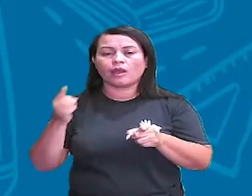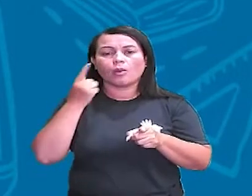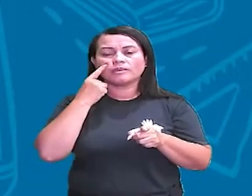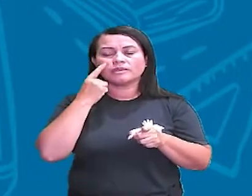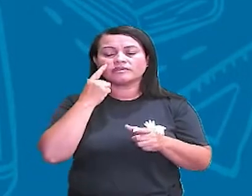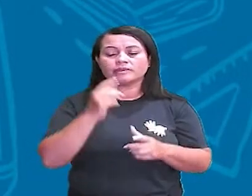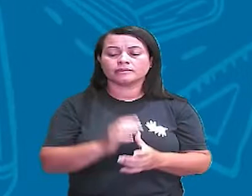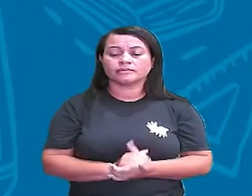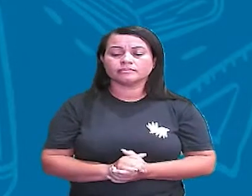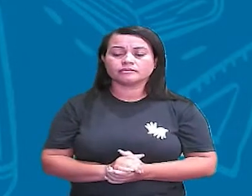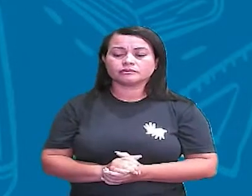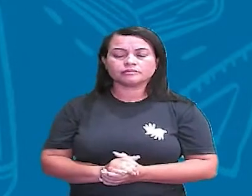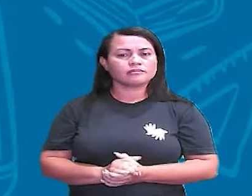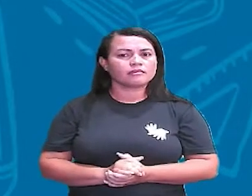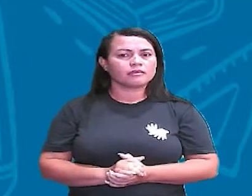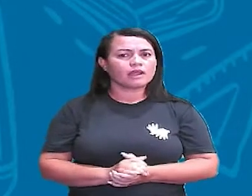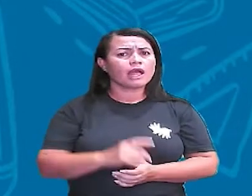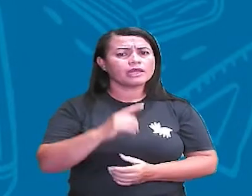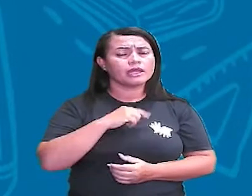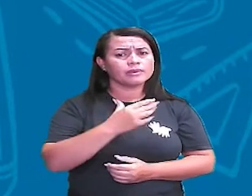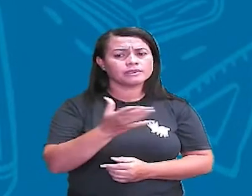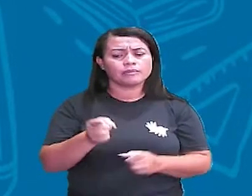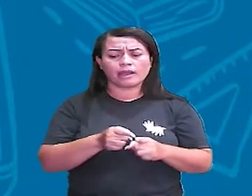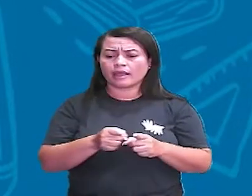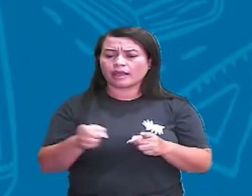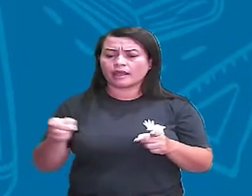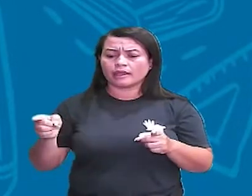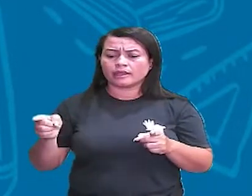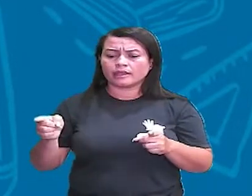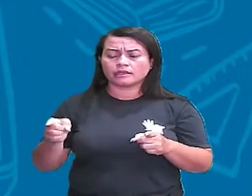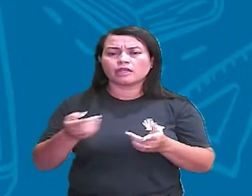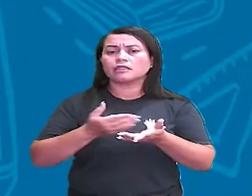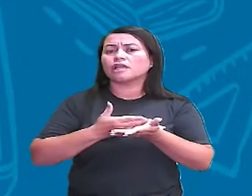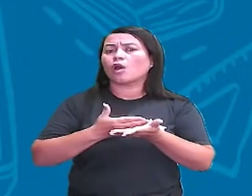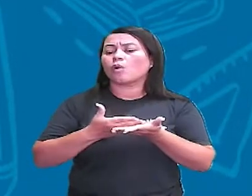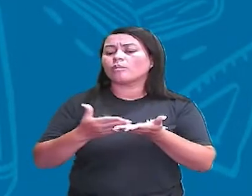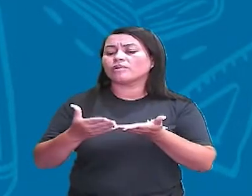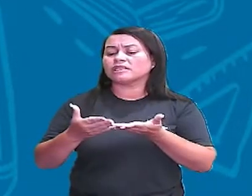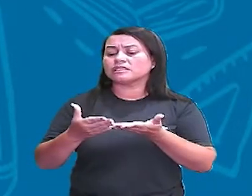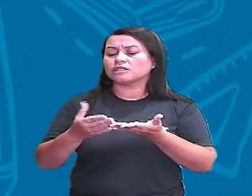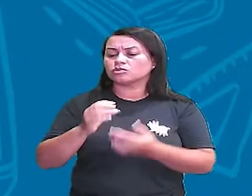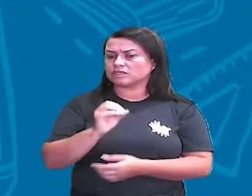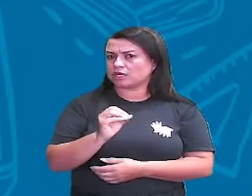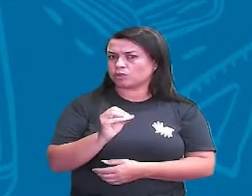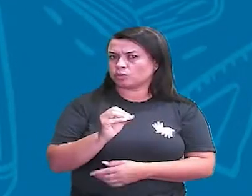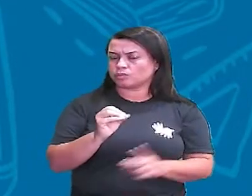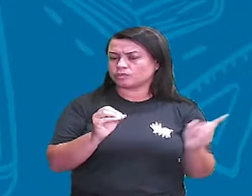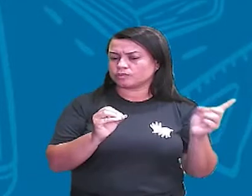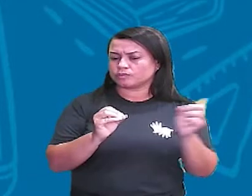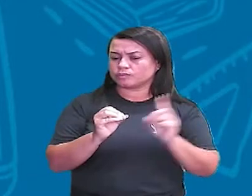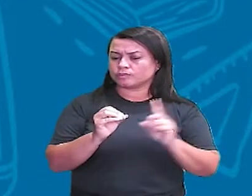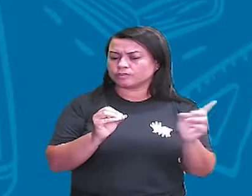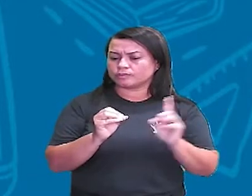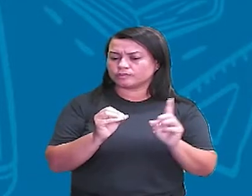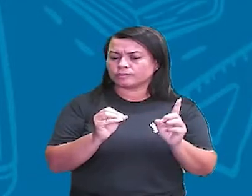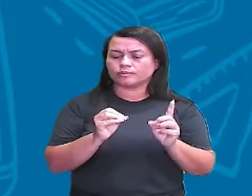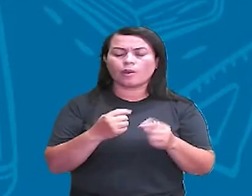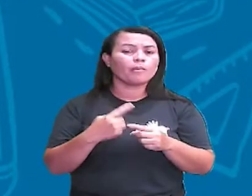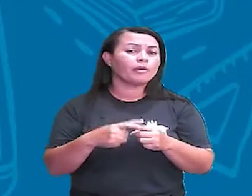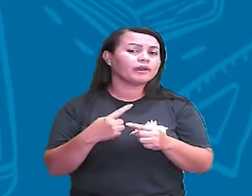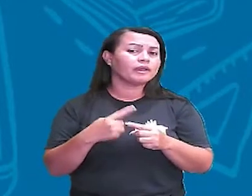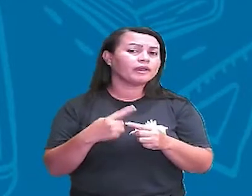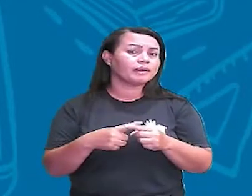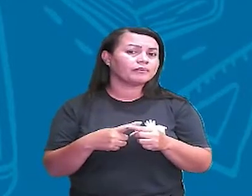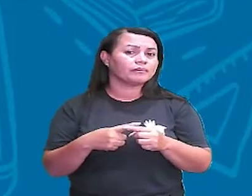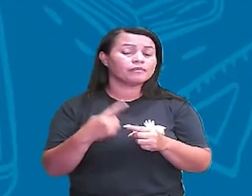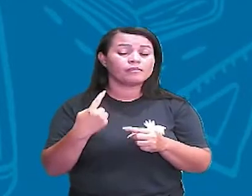vocês aqui um exemplozinho de uma reta. Ela está começando do zero? Não, ela não está começando do zero. Por